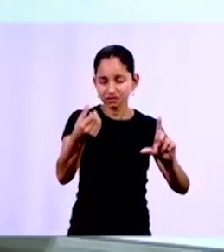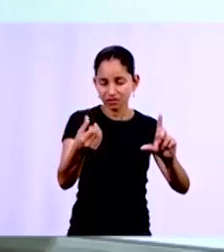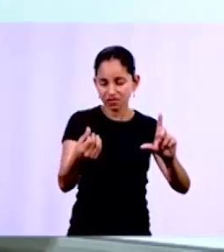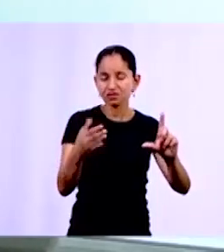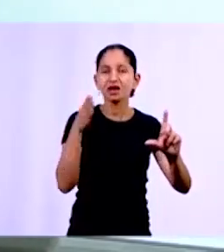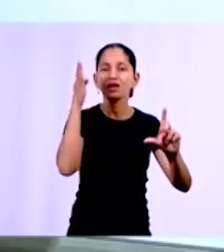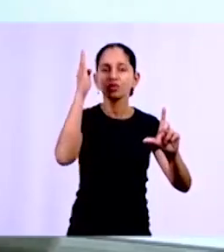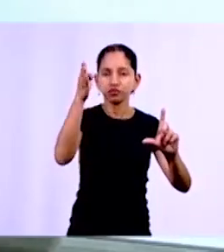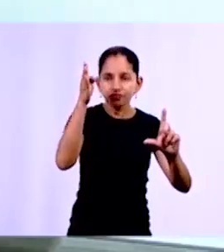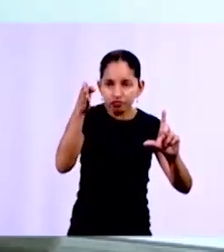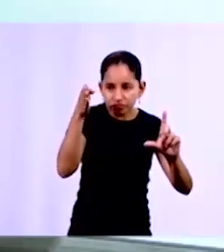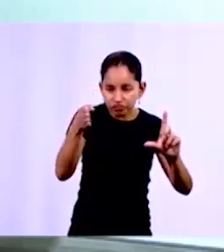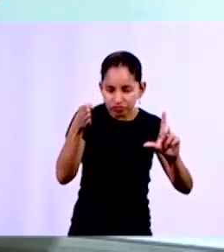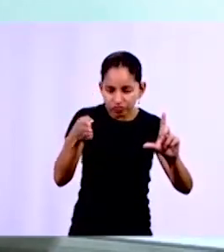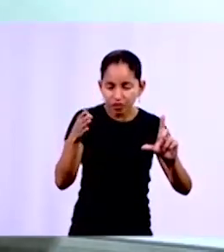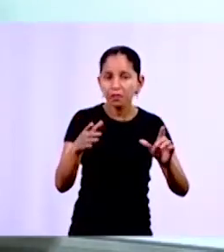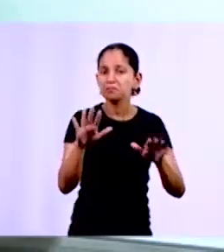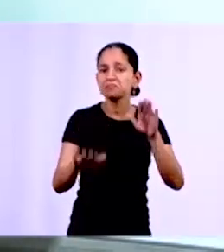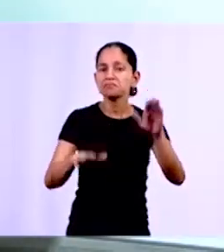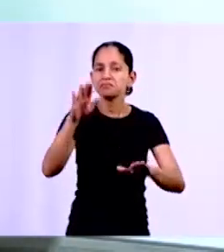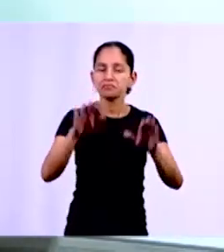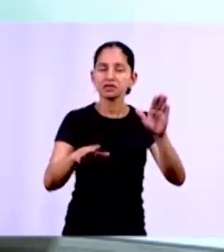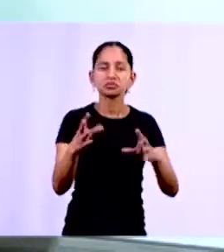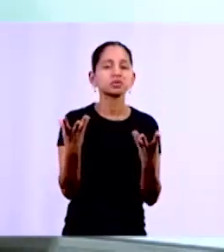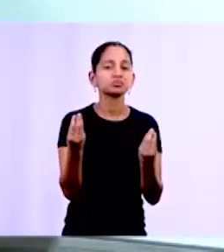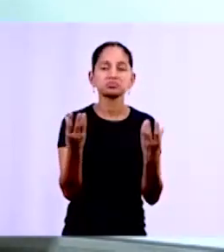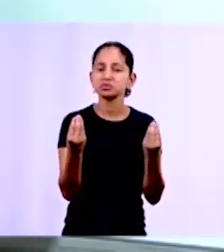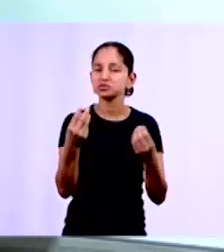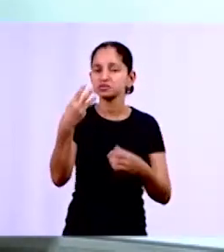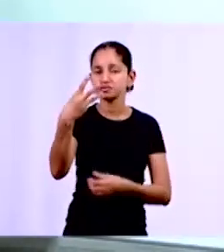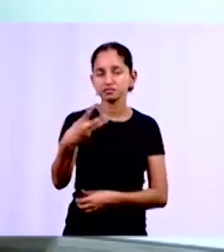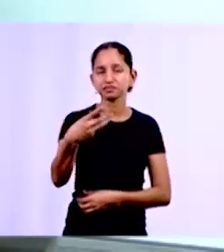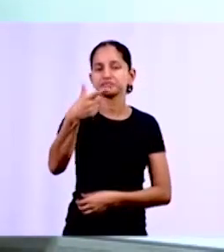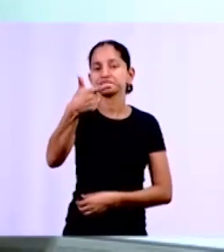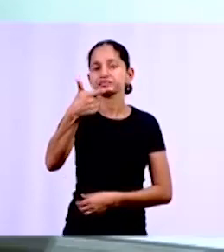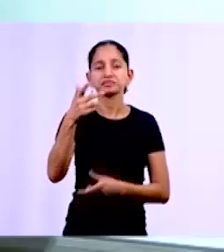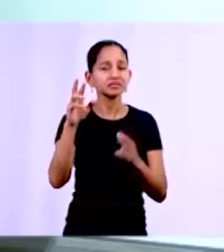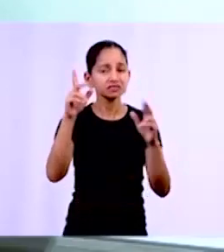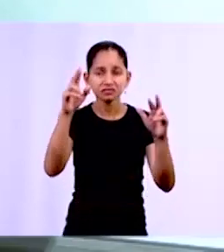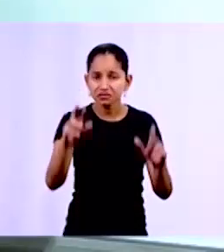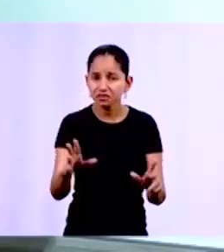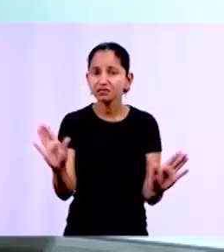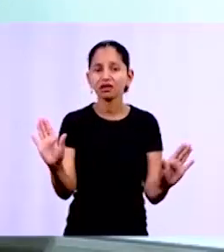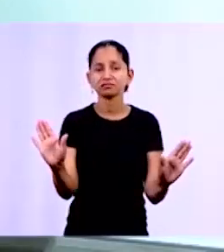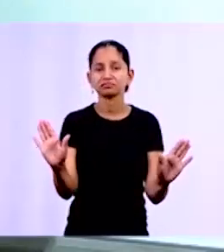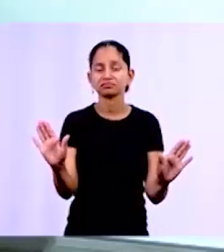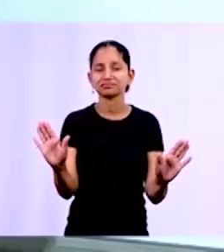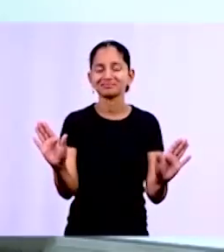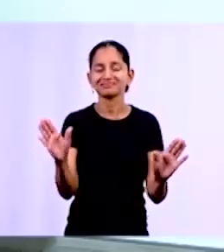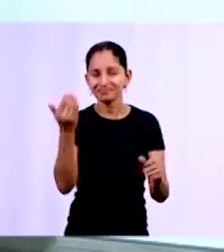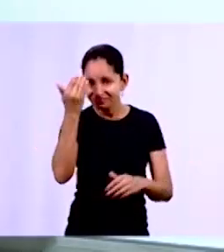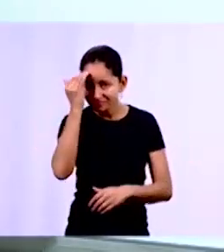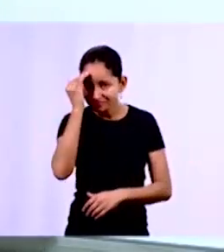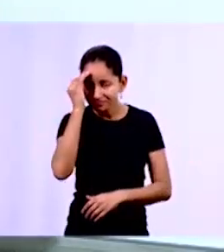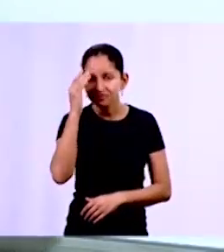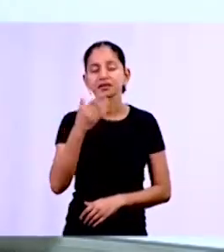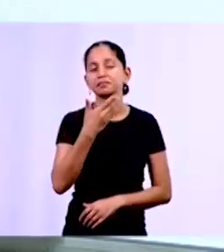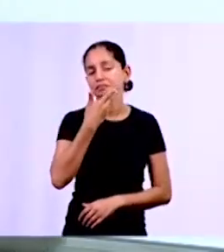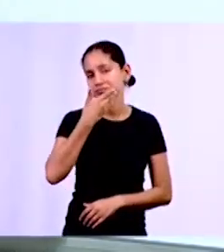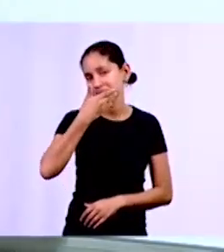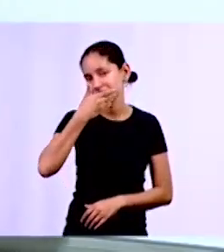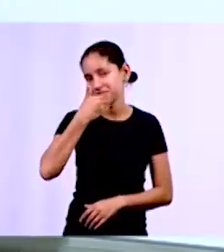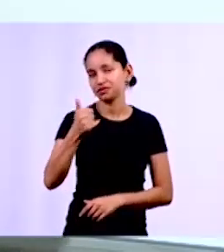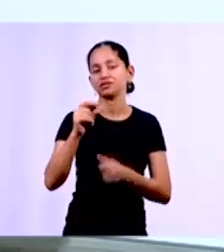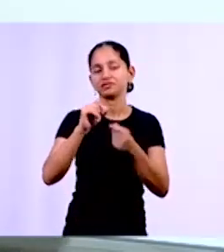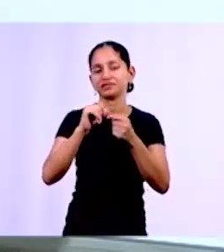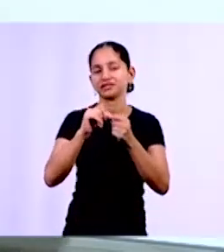de torre, eu posso ter 32 computadores com mesma capacidade de processamento. Então, hoje, sai mais em conta